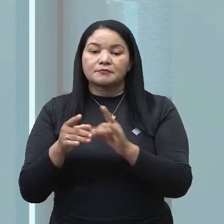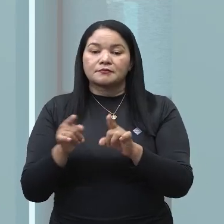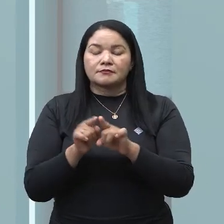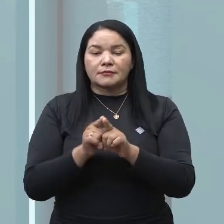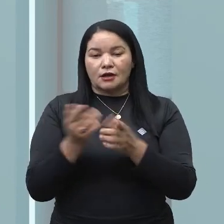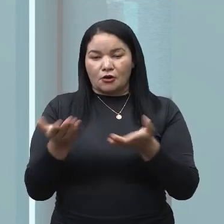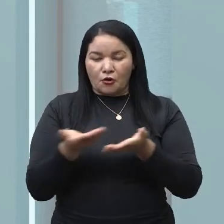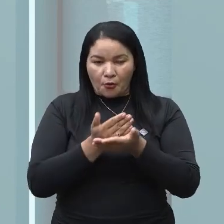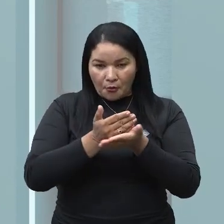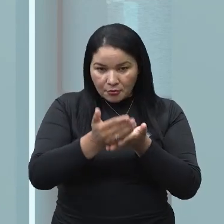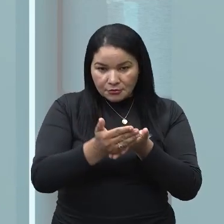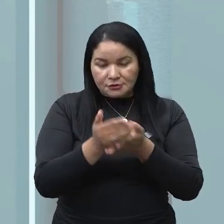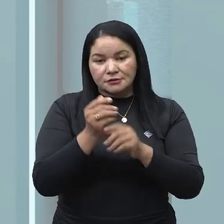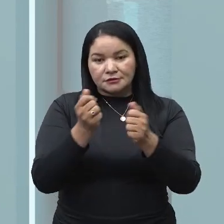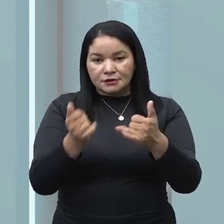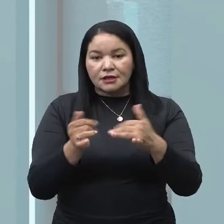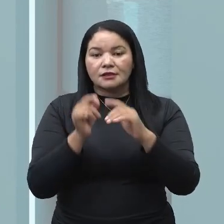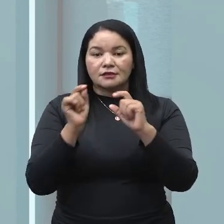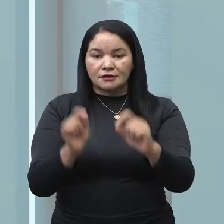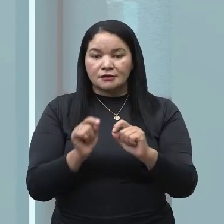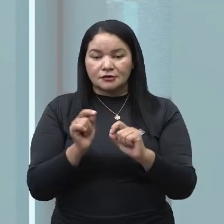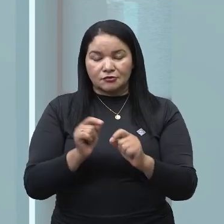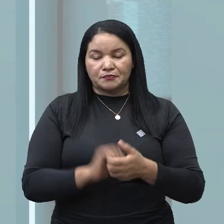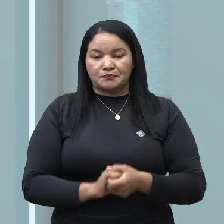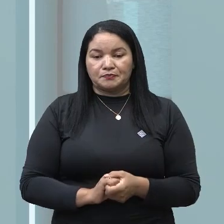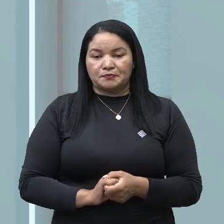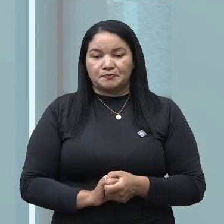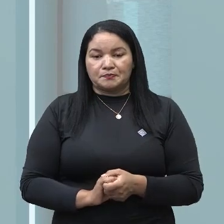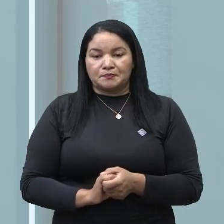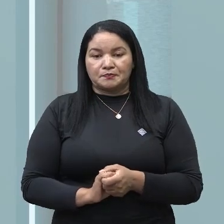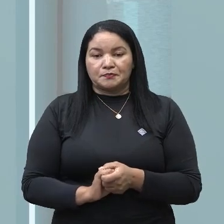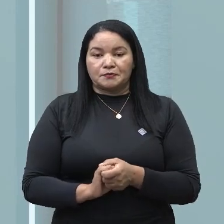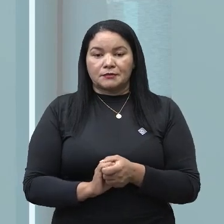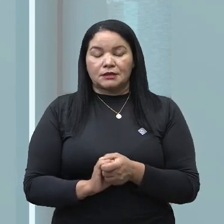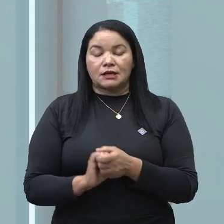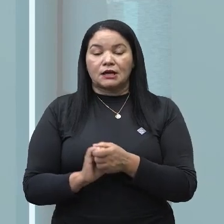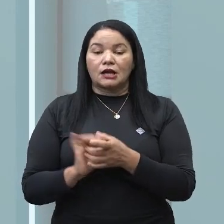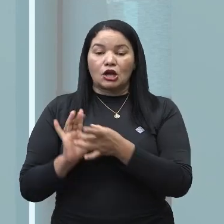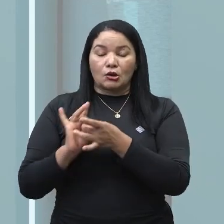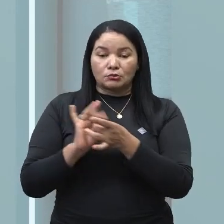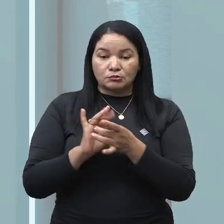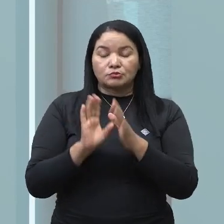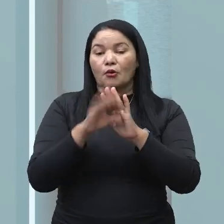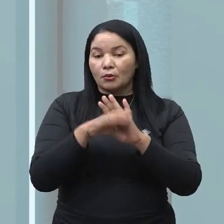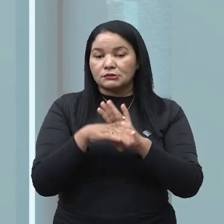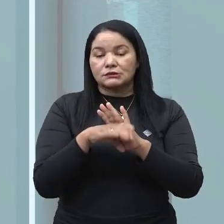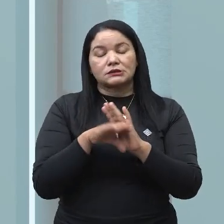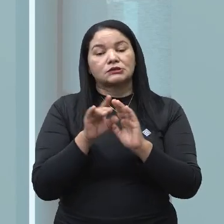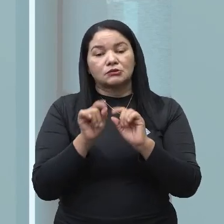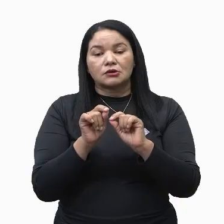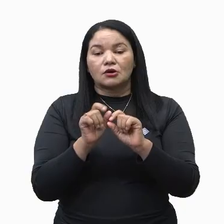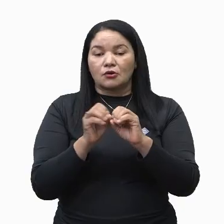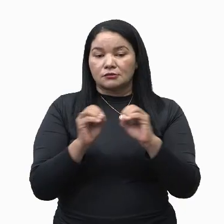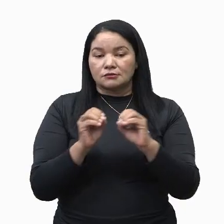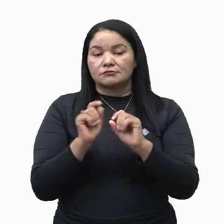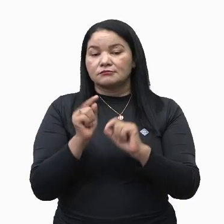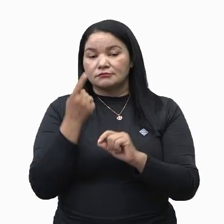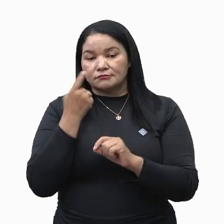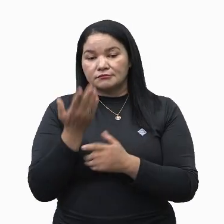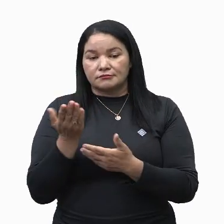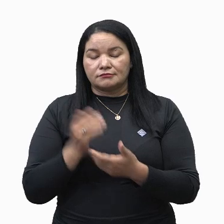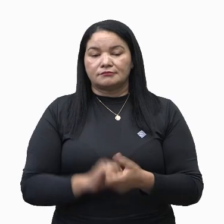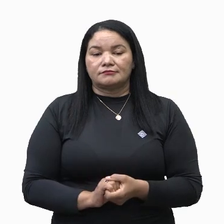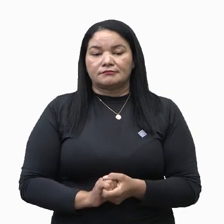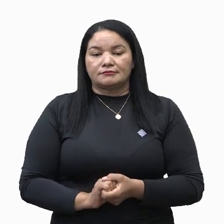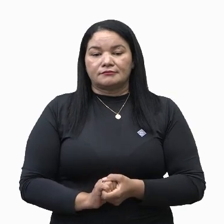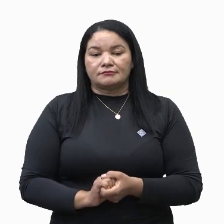começar falando a respeito do conceito de oração. Relembrar o conceito de oração, olha só. Então,